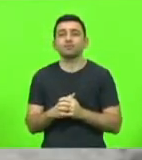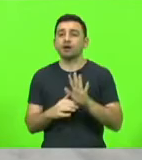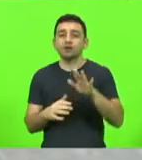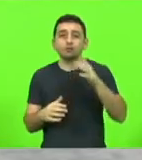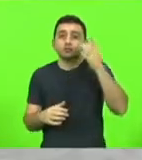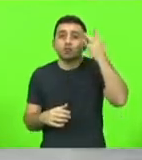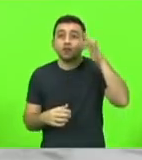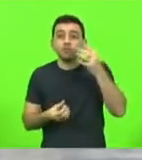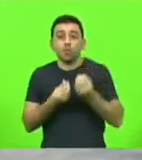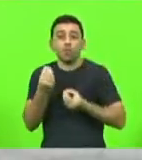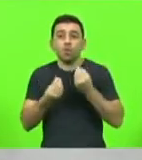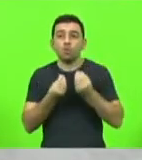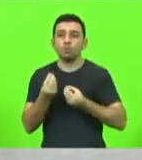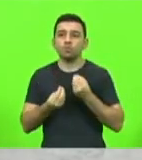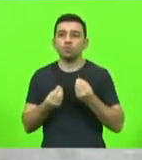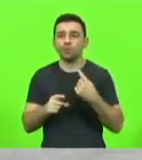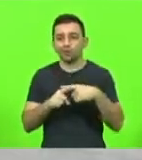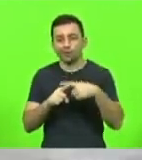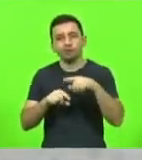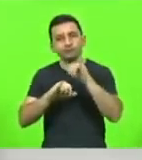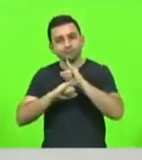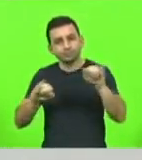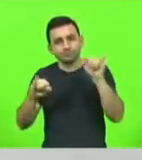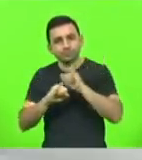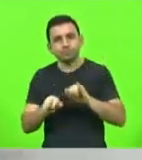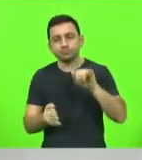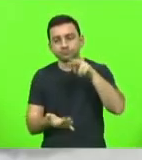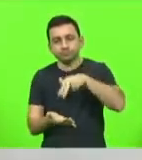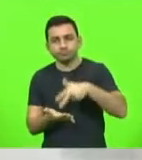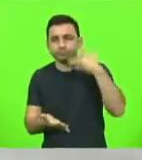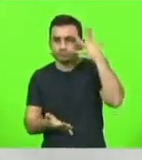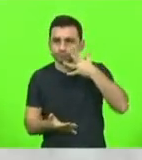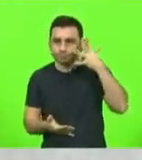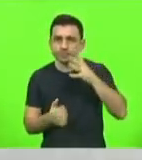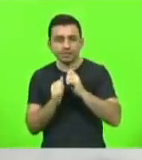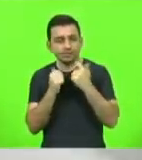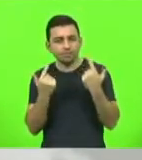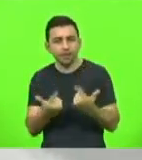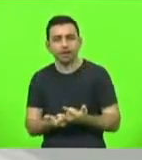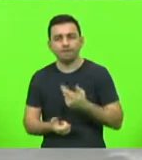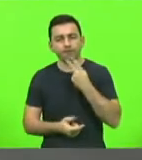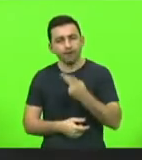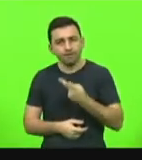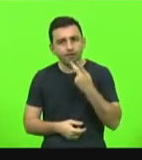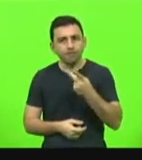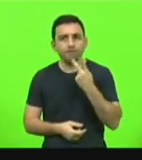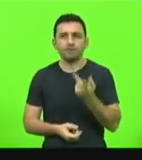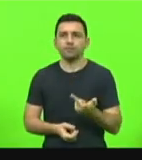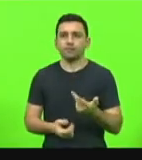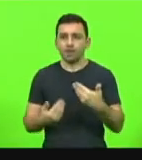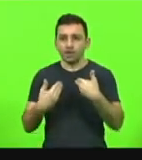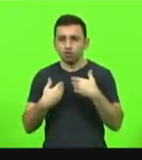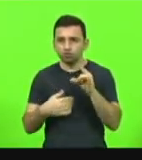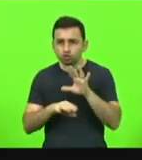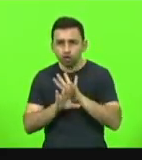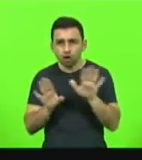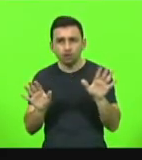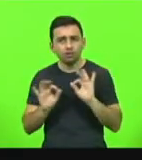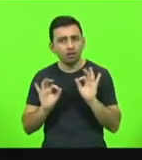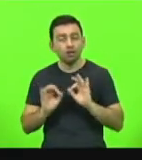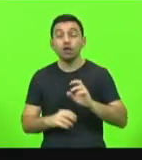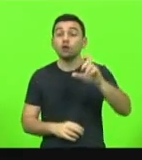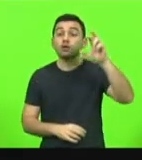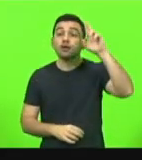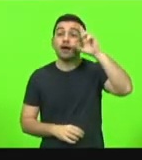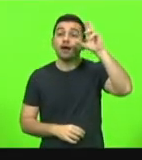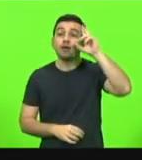fazer, porque nós viemos aqui na tribuna, nós viemos aqui na Assembleia, falamos, não só eu, o deputado Ricardo Alba, semana passada,